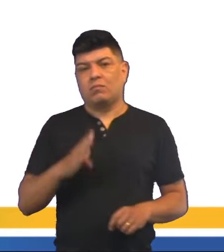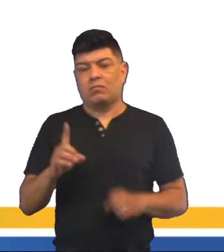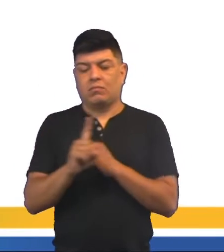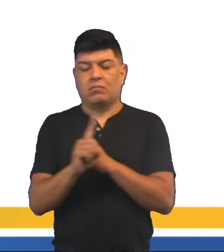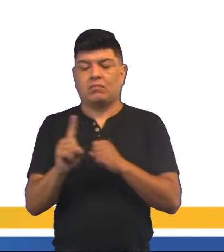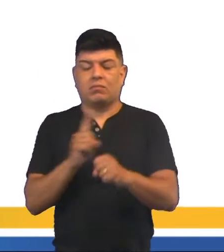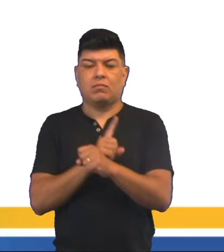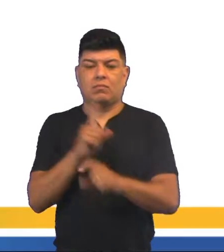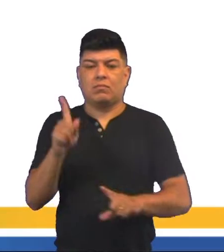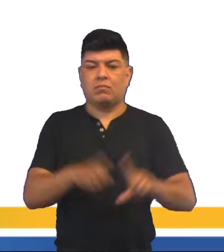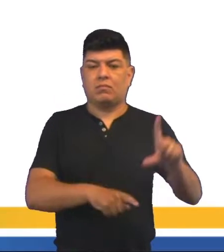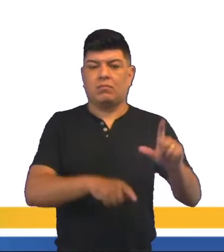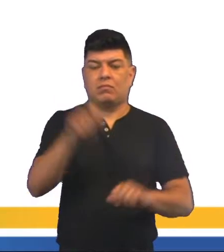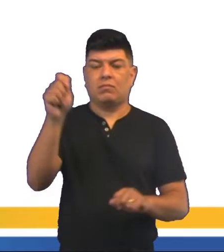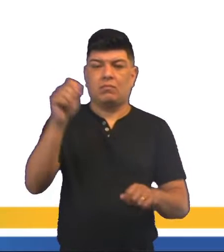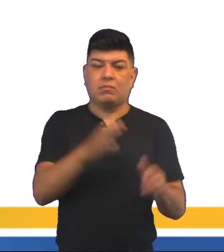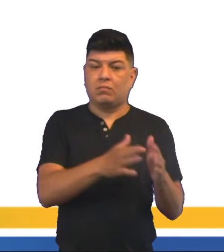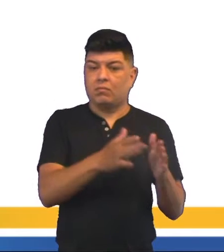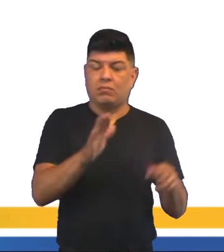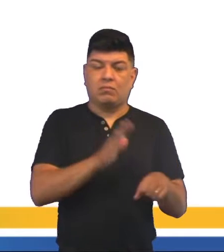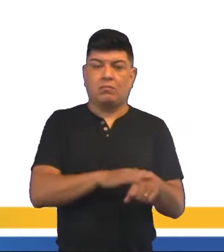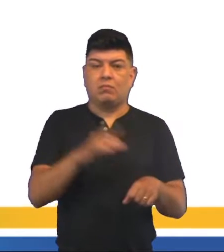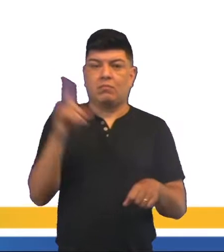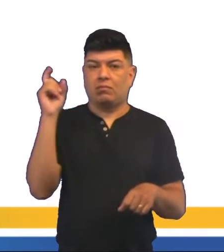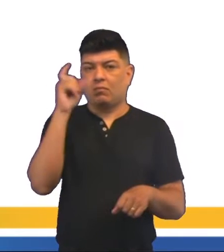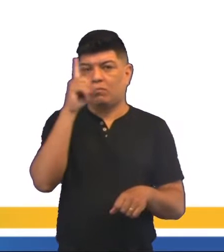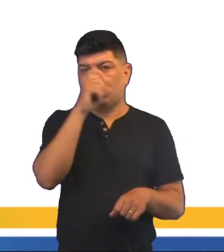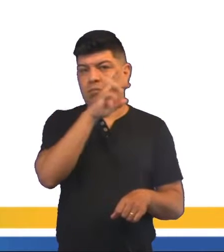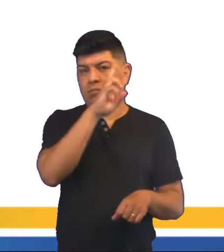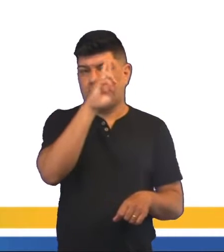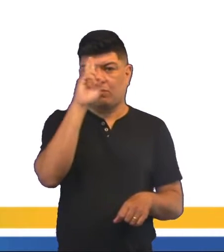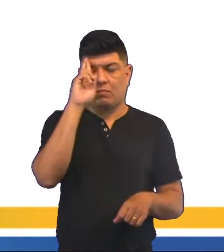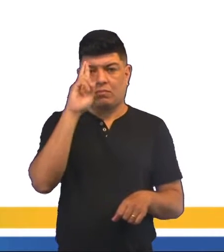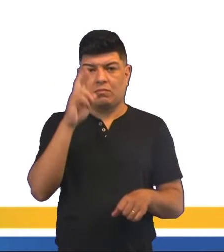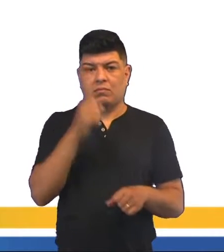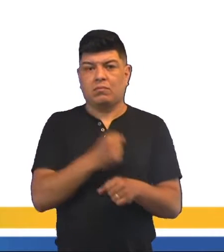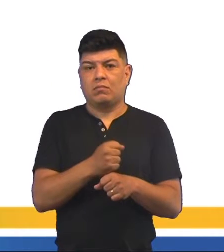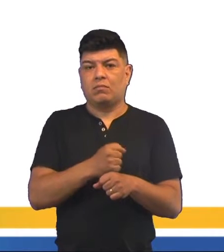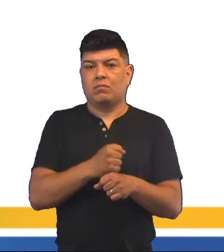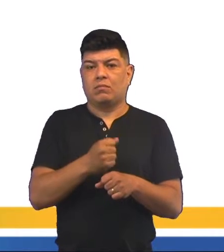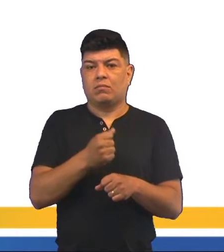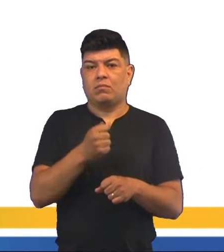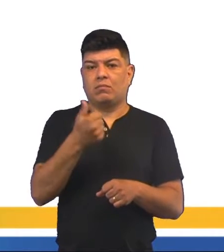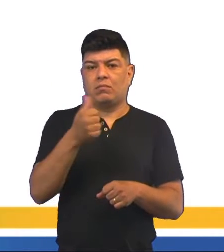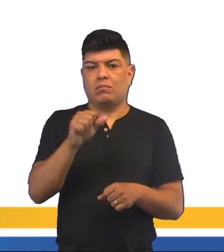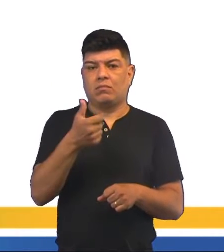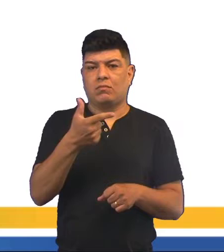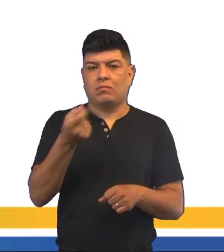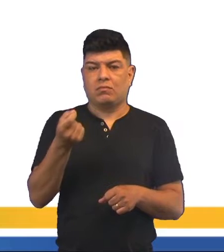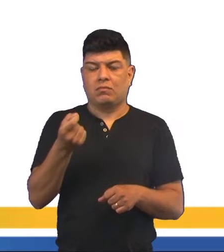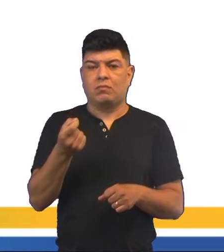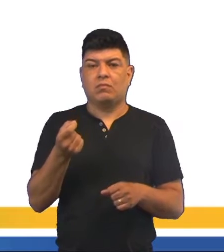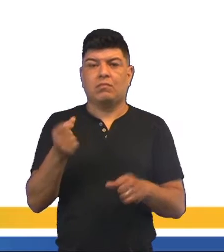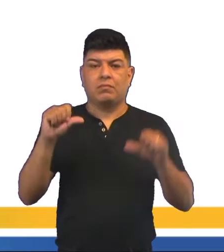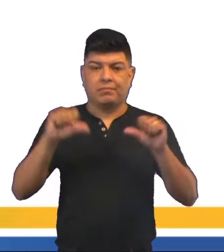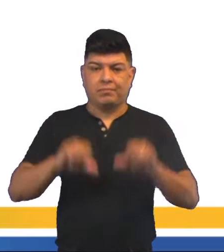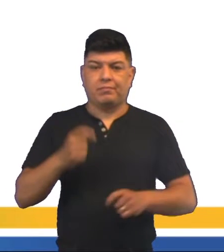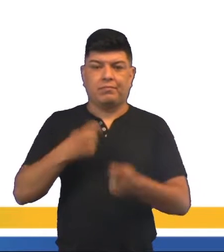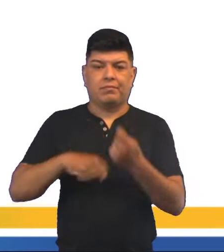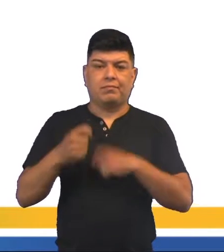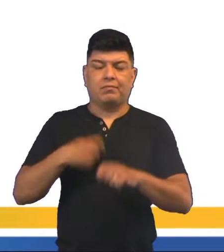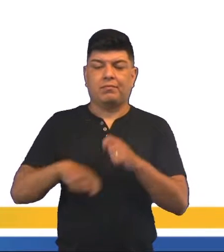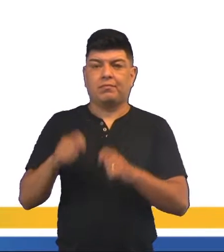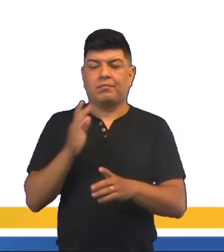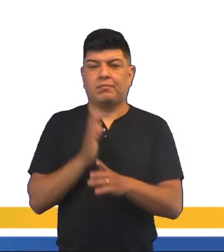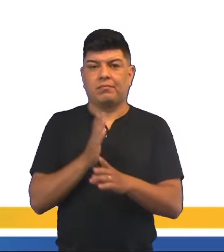sociedade acreana viveu, então, um dos períodos mais difíceis da sua história, né? Os anos 20 foram marcados pela decadência, né, econômica provocada